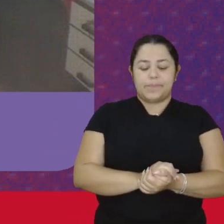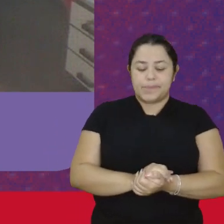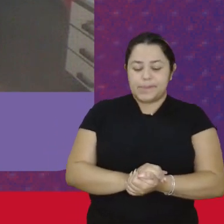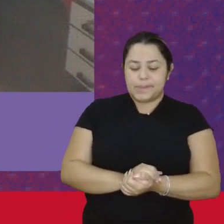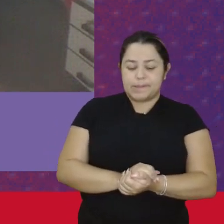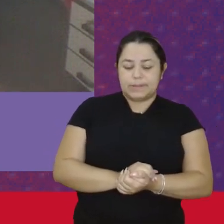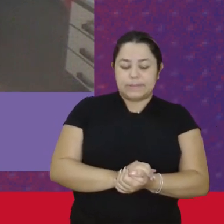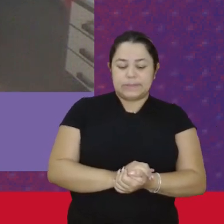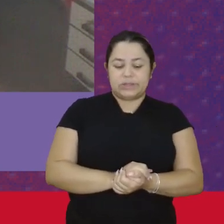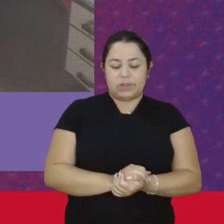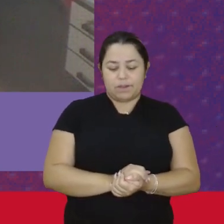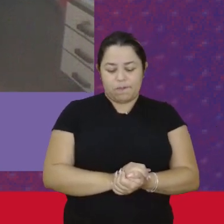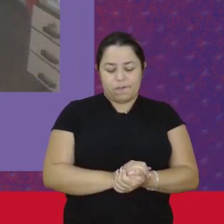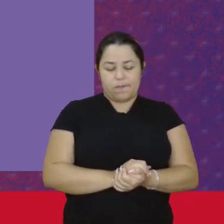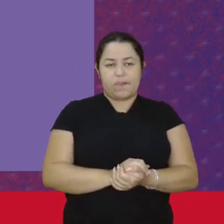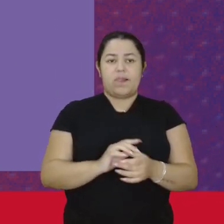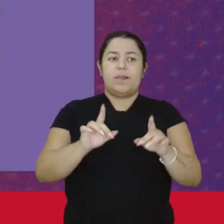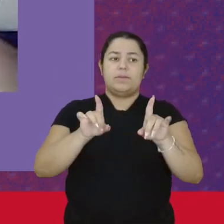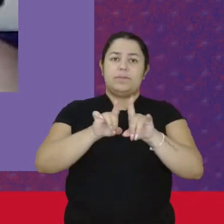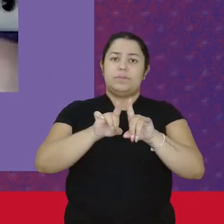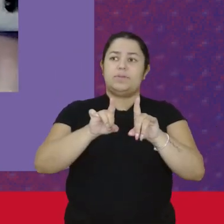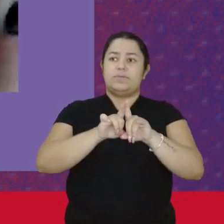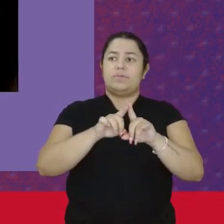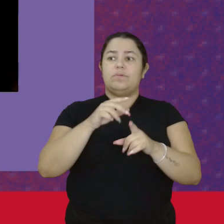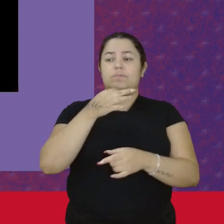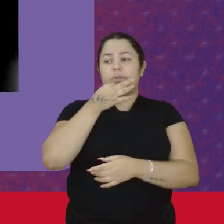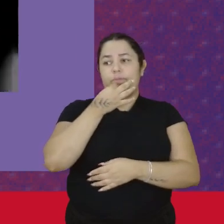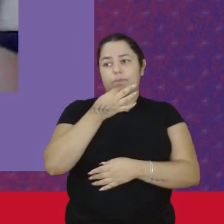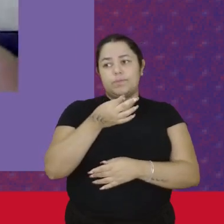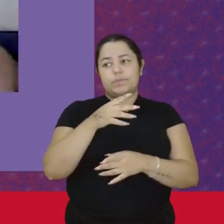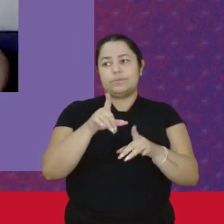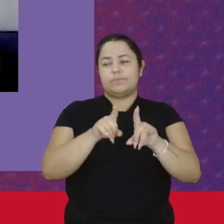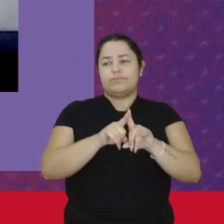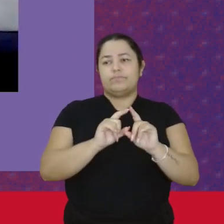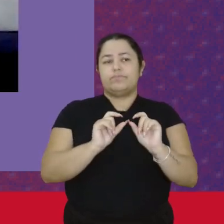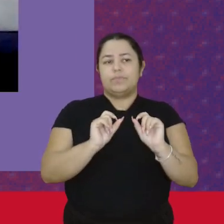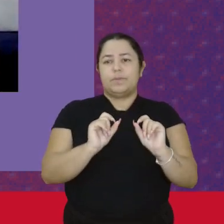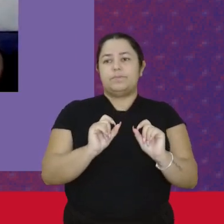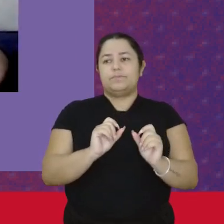Bem, deixa eu dar uns pitacos aqui.